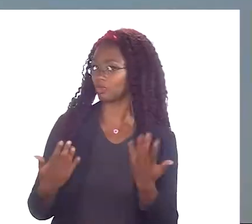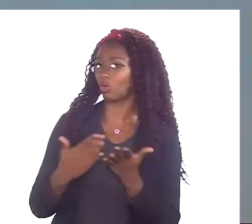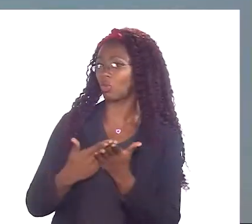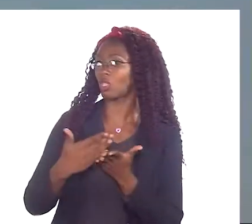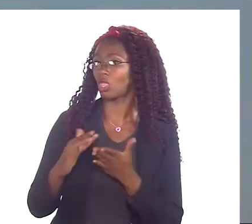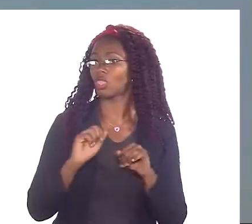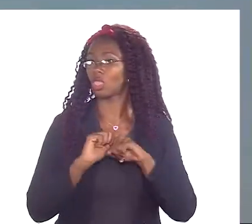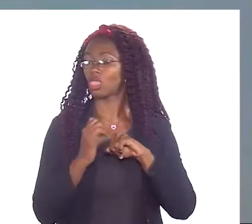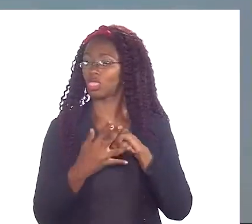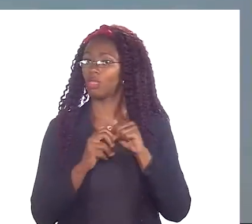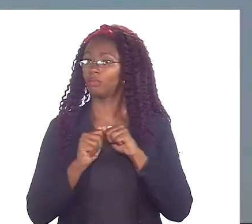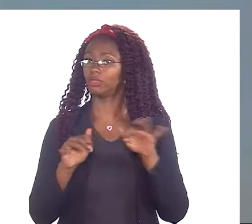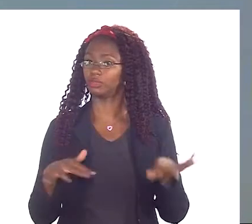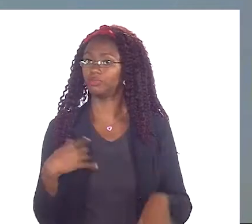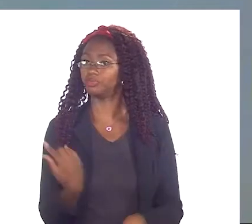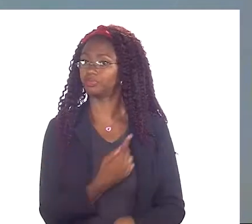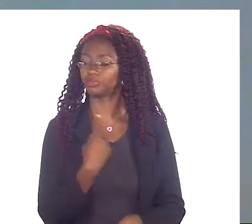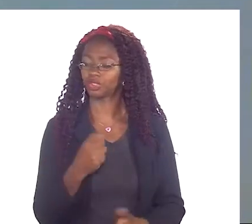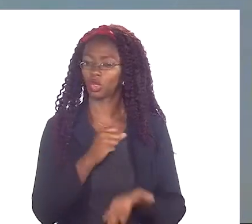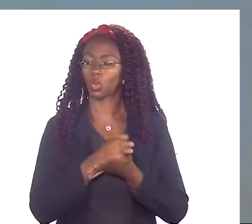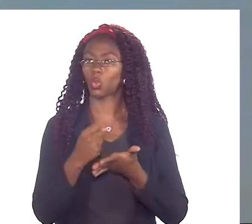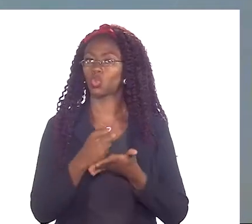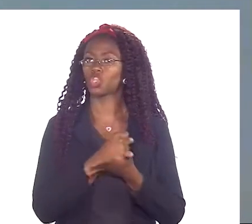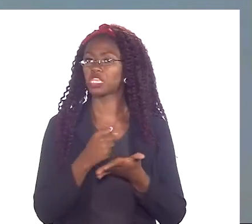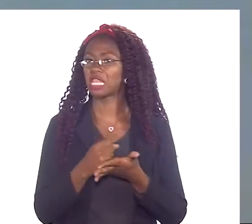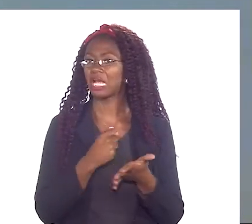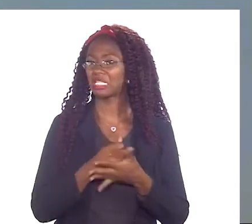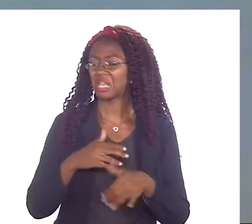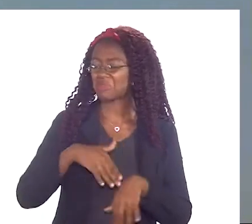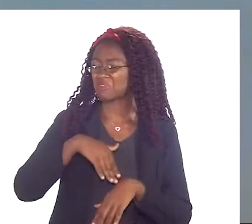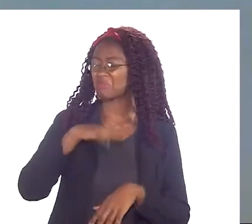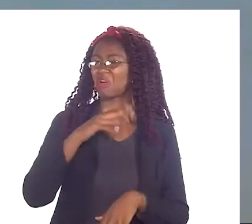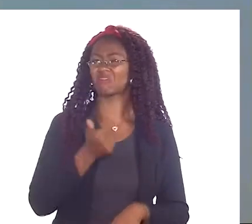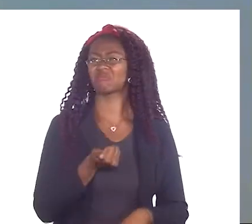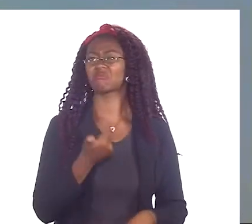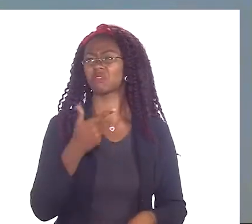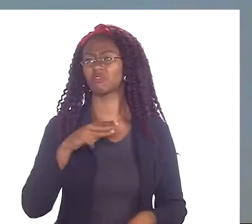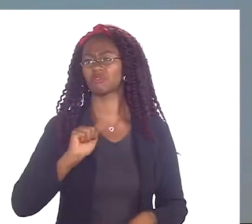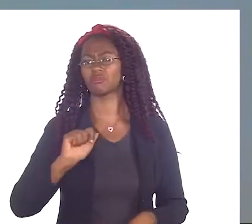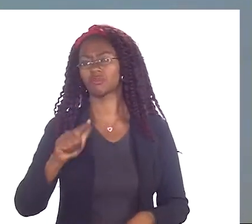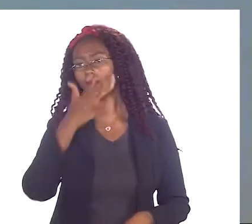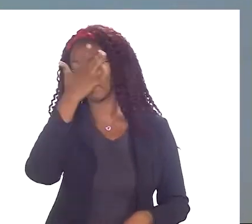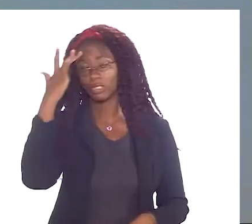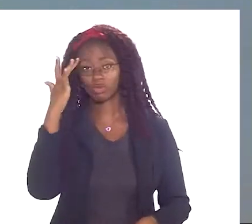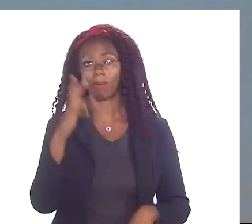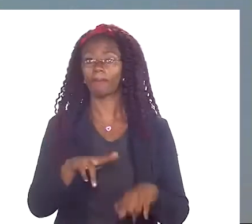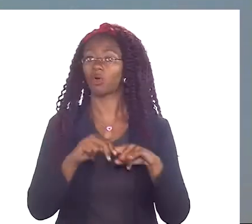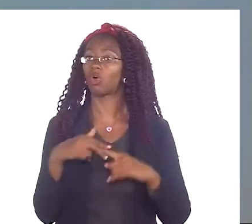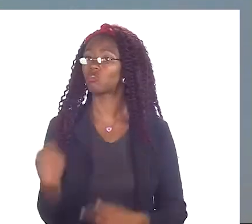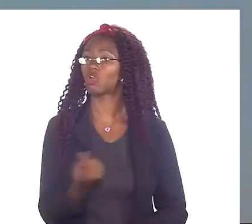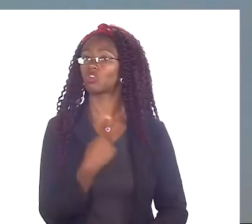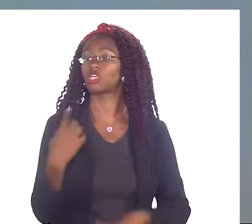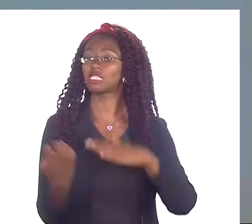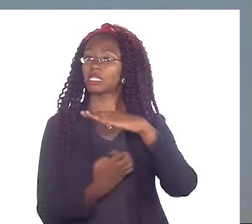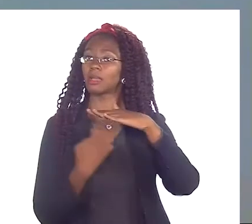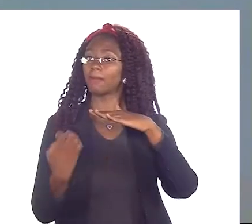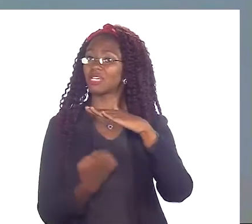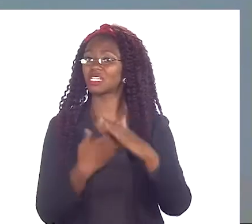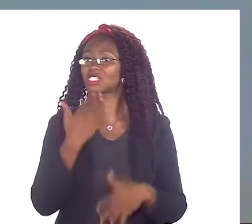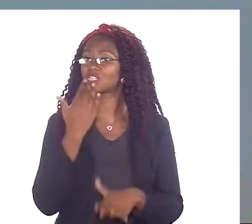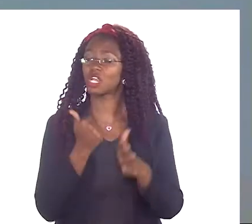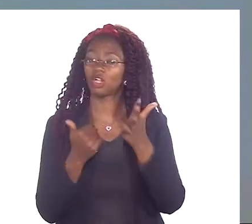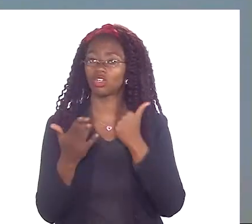da pandemia, a companhia contratou mais de 12 mil pessoas, né? Pelo fato de nós sermos uma empresa